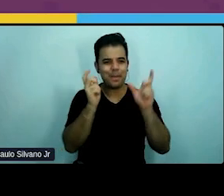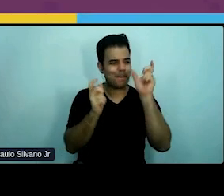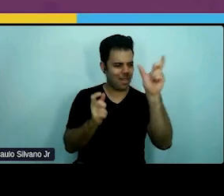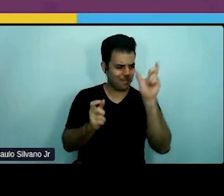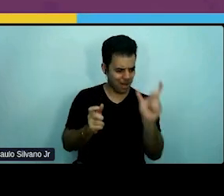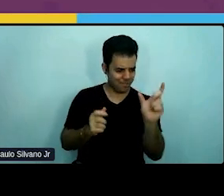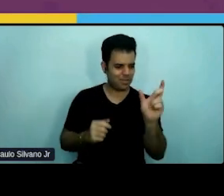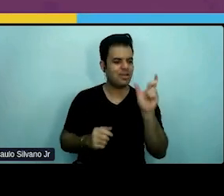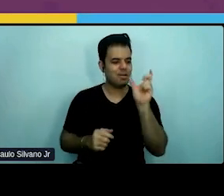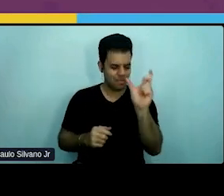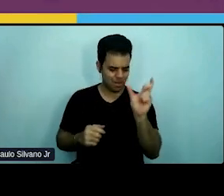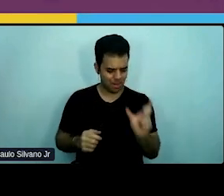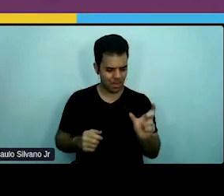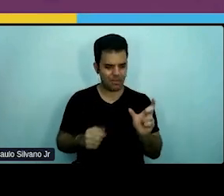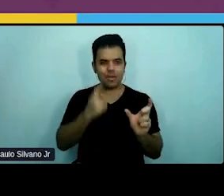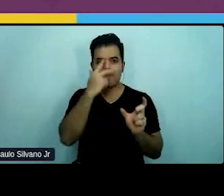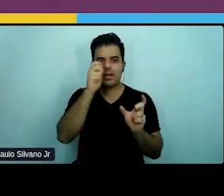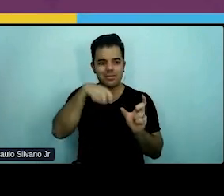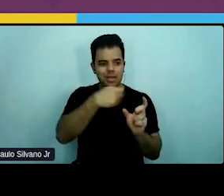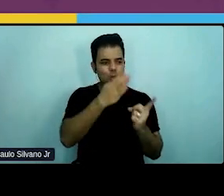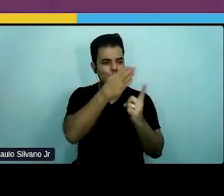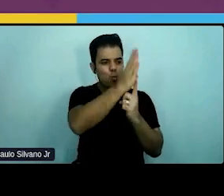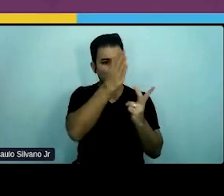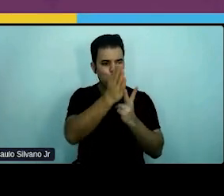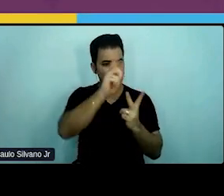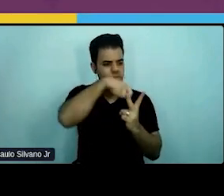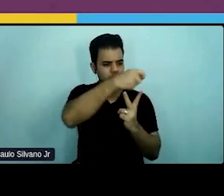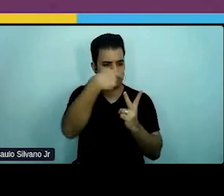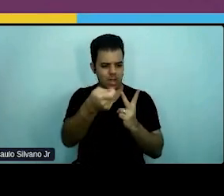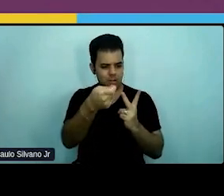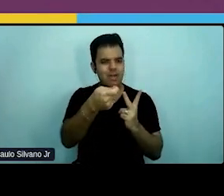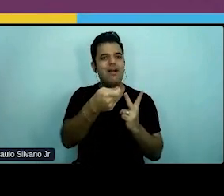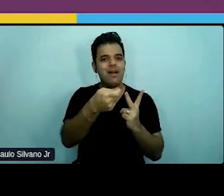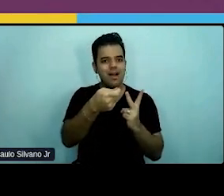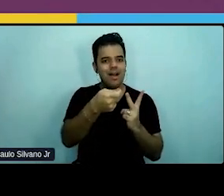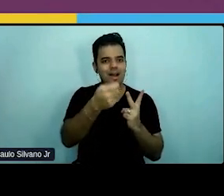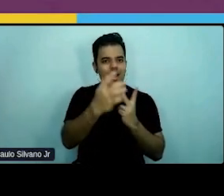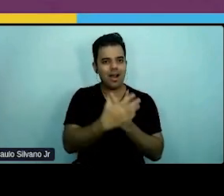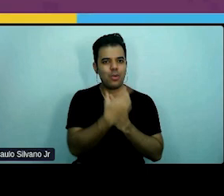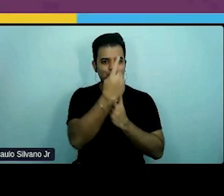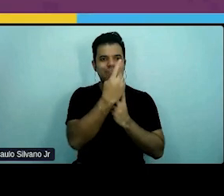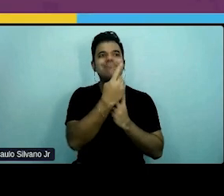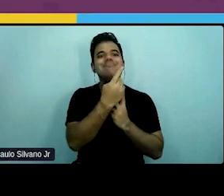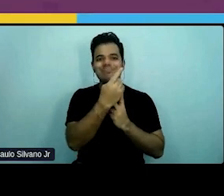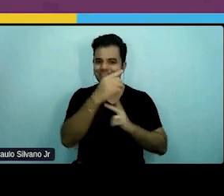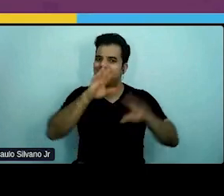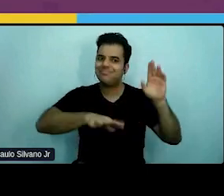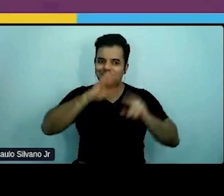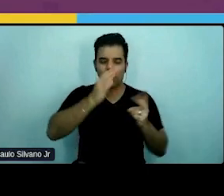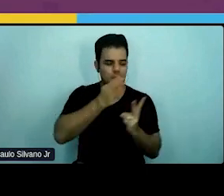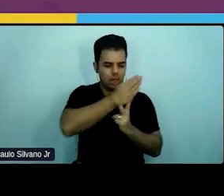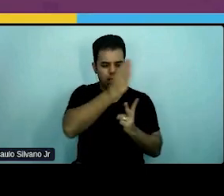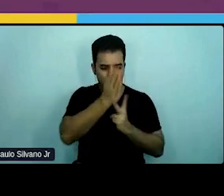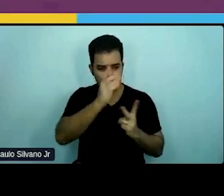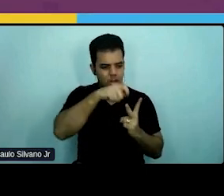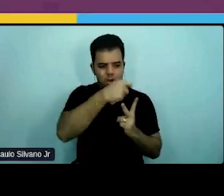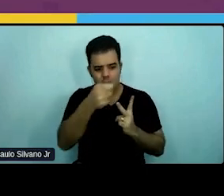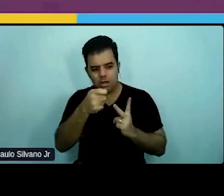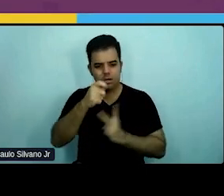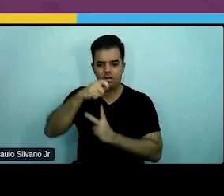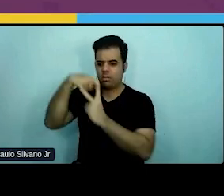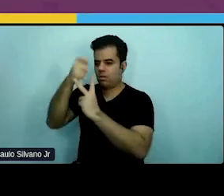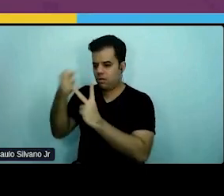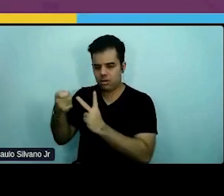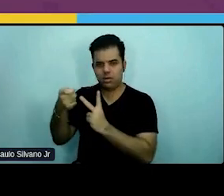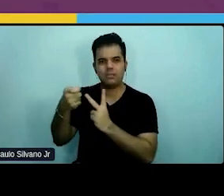um maior nível de complexidade para o processo de tradução. Porém, nesses casos aqui, diferentemente dos que eu demonstrei anteriormente,